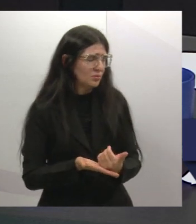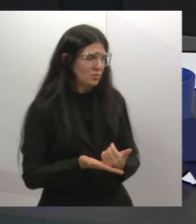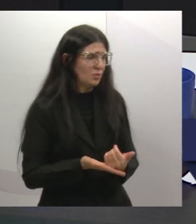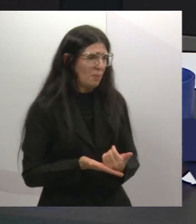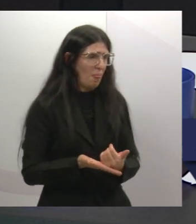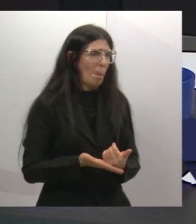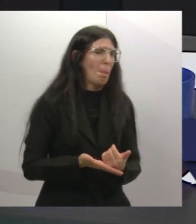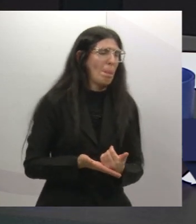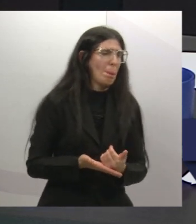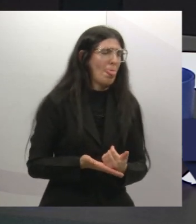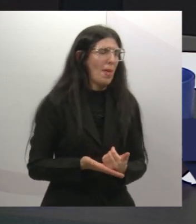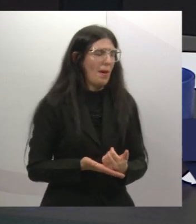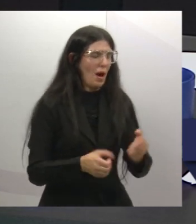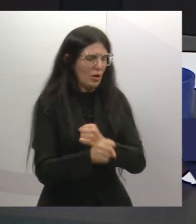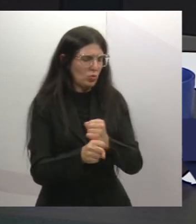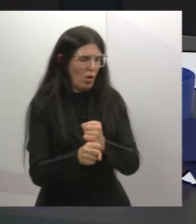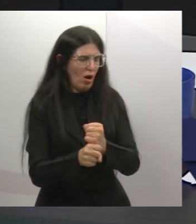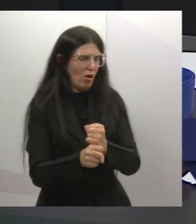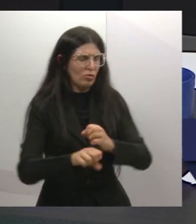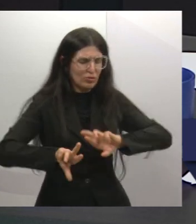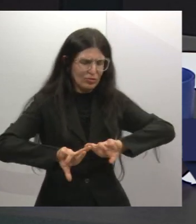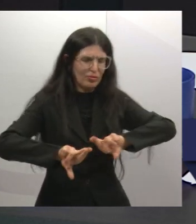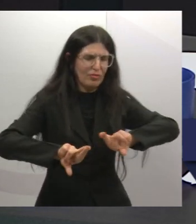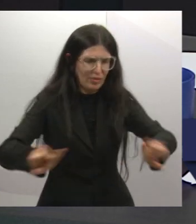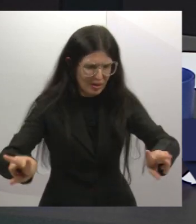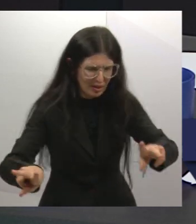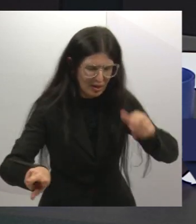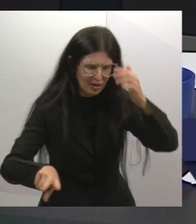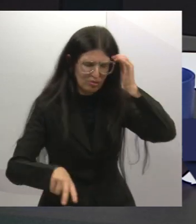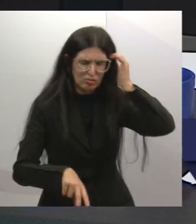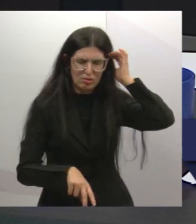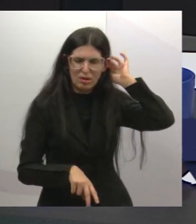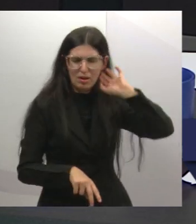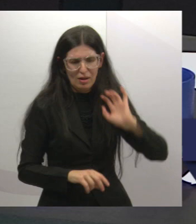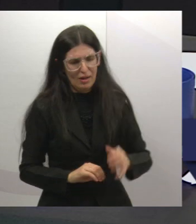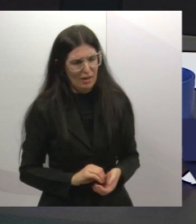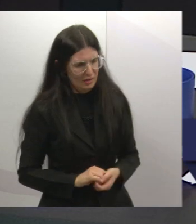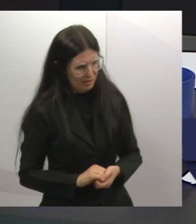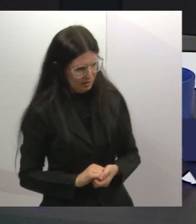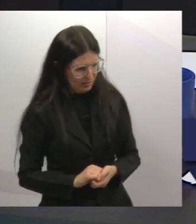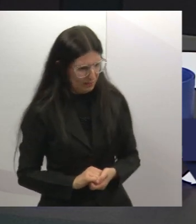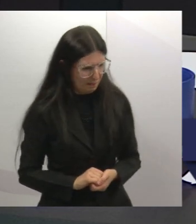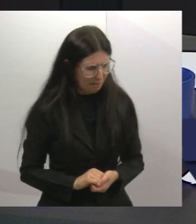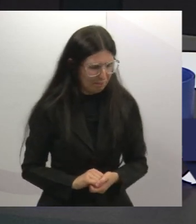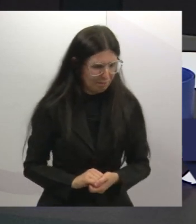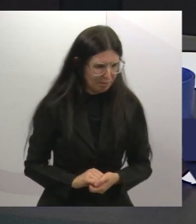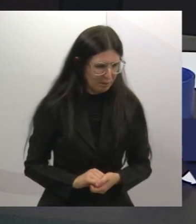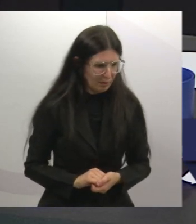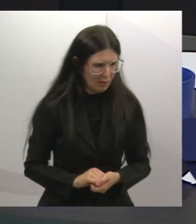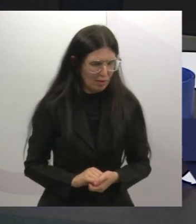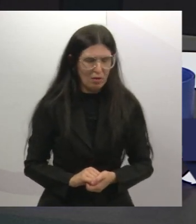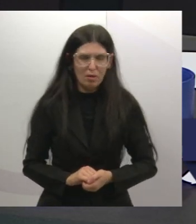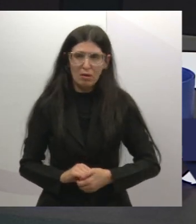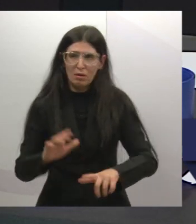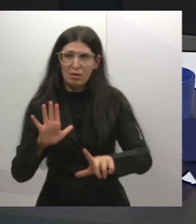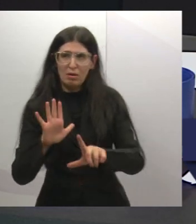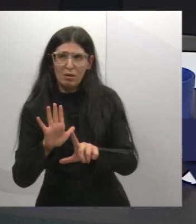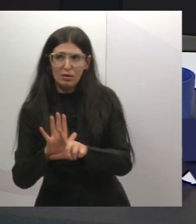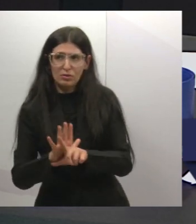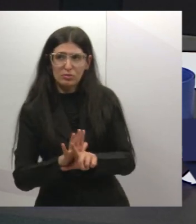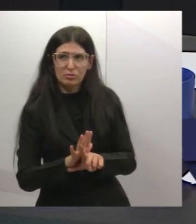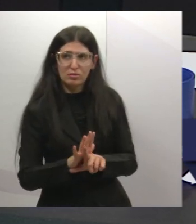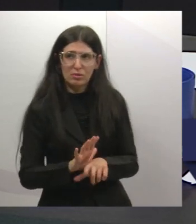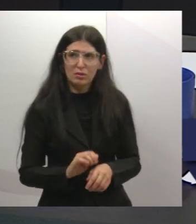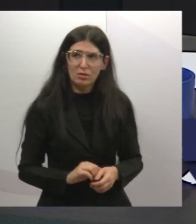se estuda, porque, no meu entendimento, se há isso, confundiu minha cabeça. Porque eu acho que tem que ser compatível o valor